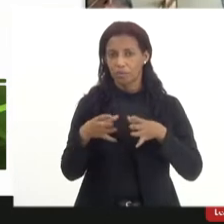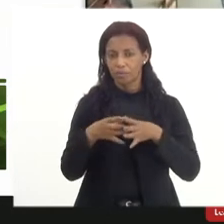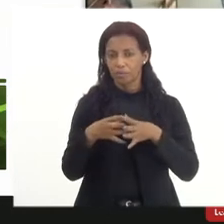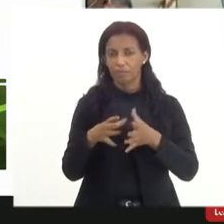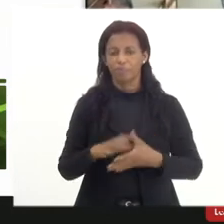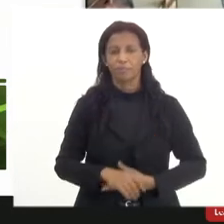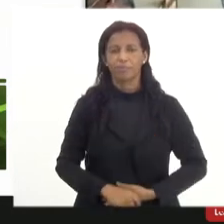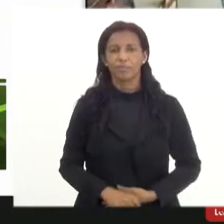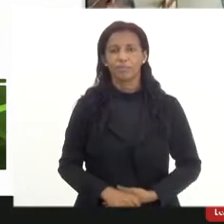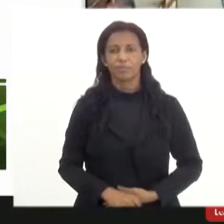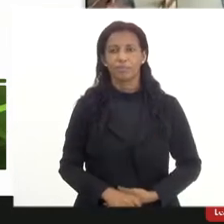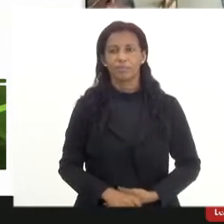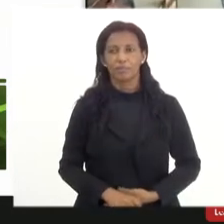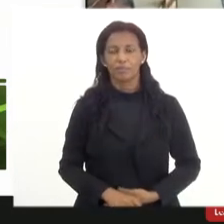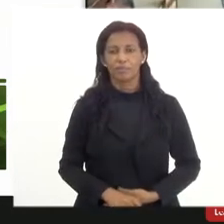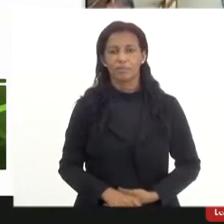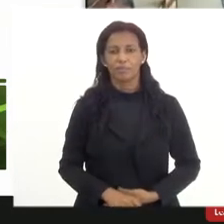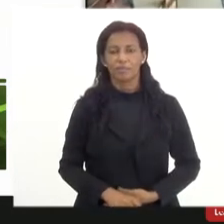obrigado.